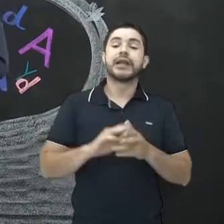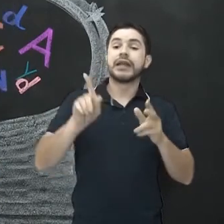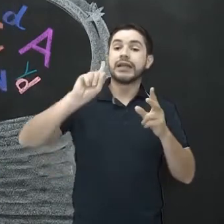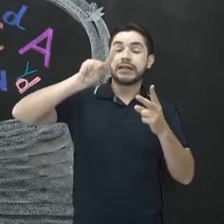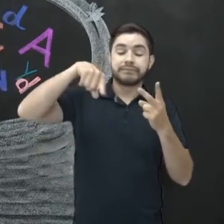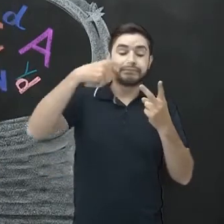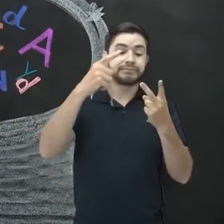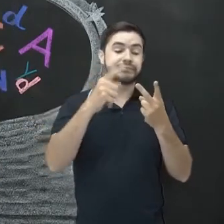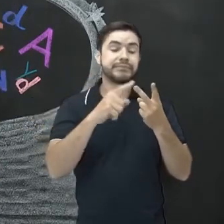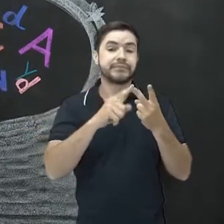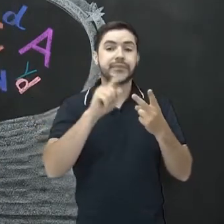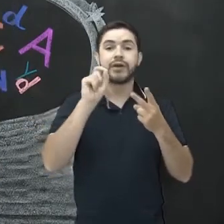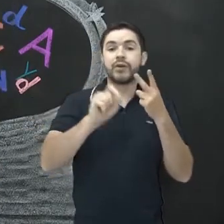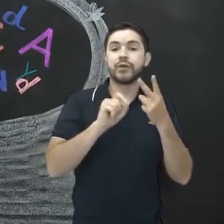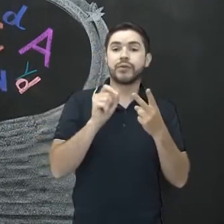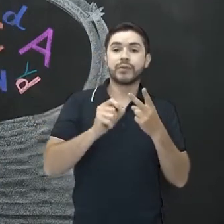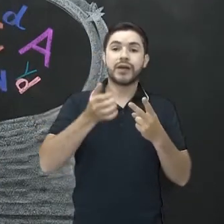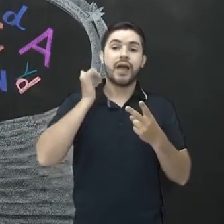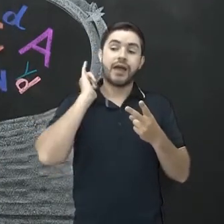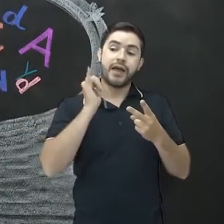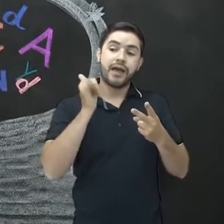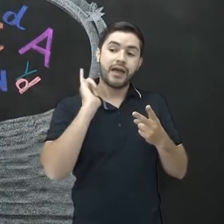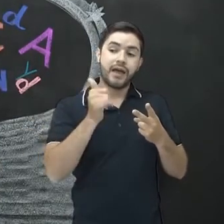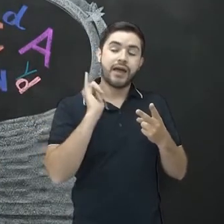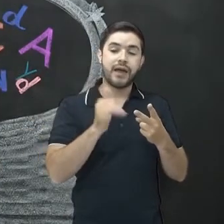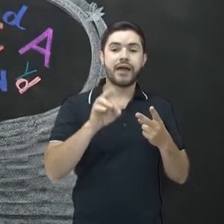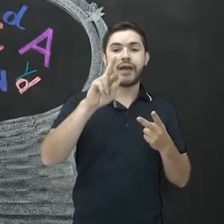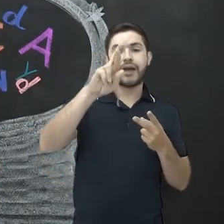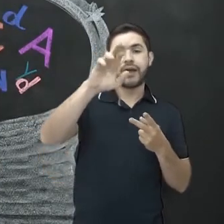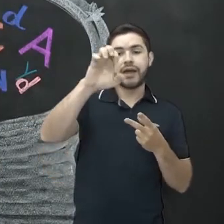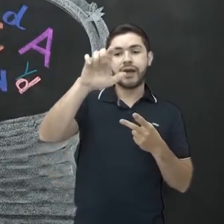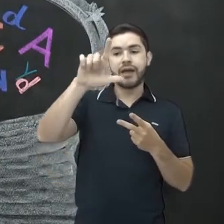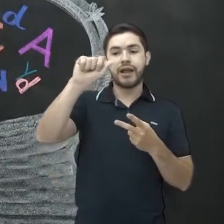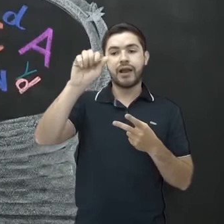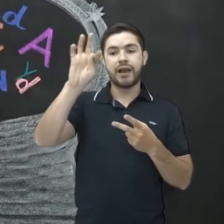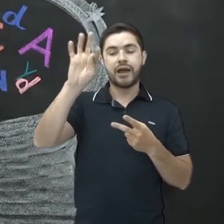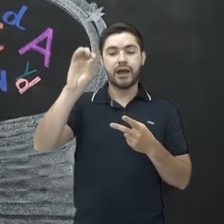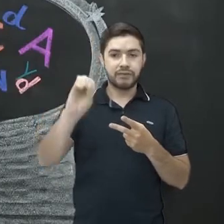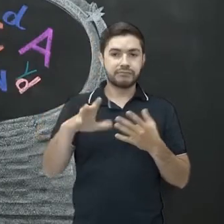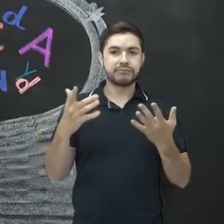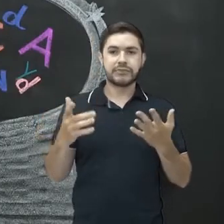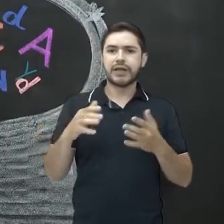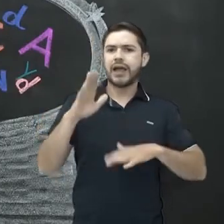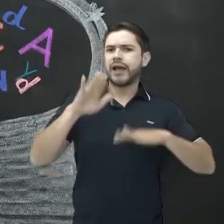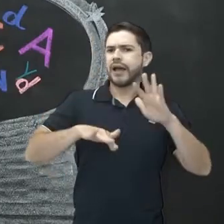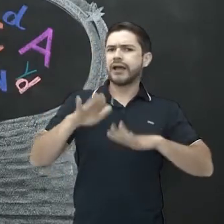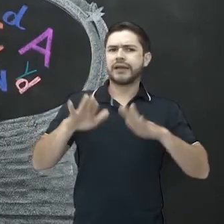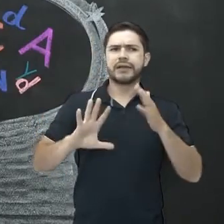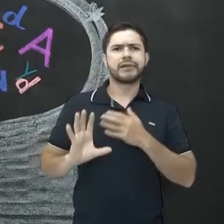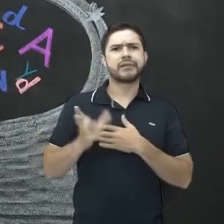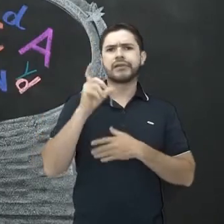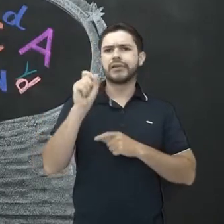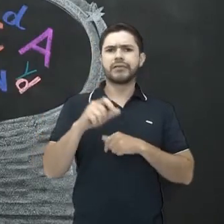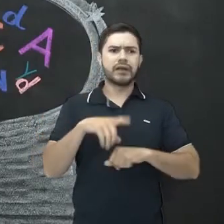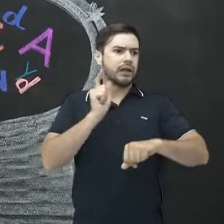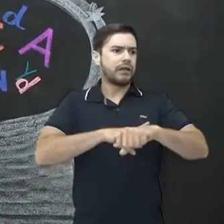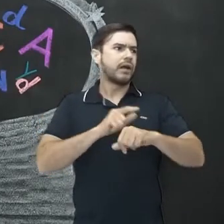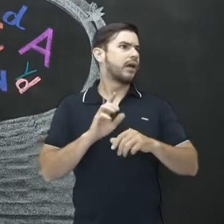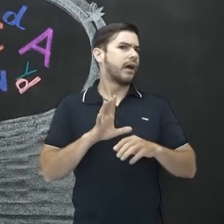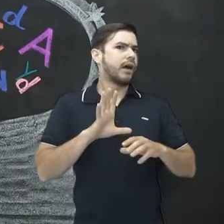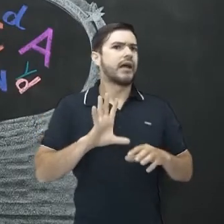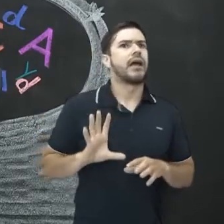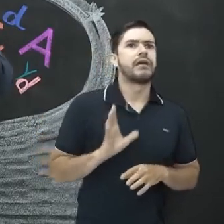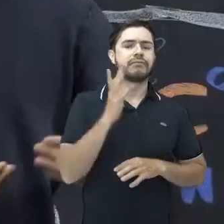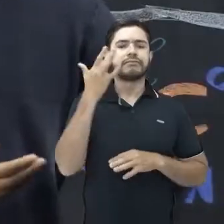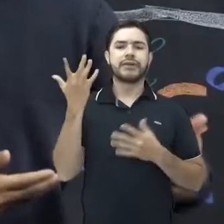comum na escola é o relato oral, que acontece muitas vezes de forma informal e improvisada, quando, por exemplo, o professor pede que você